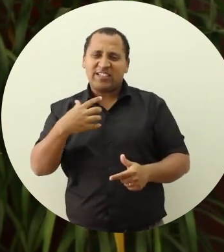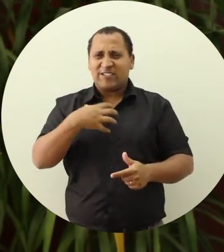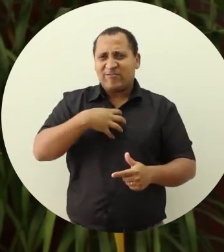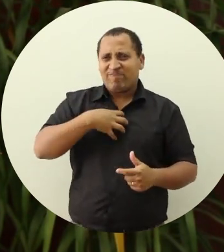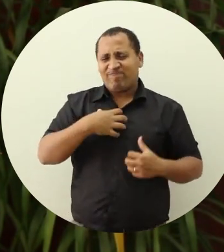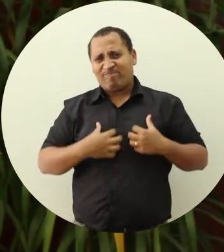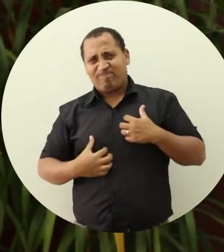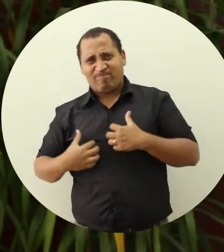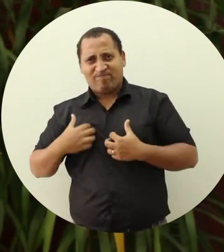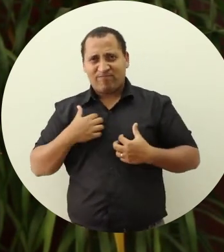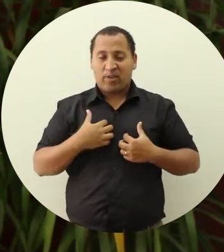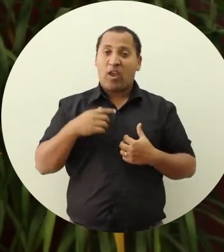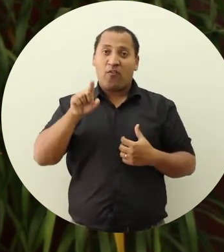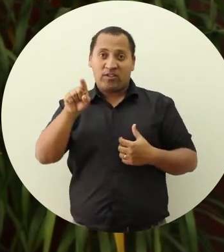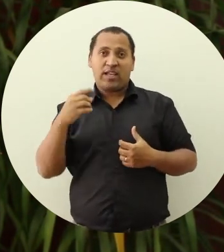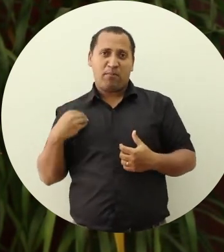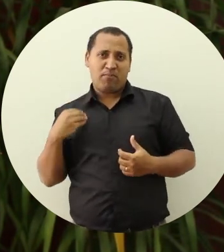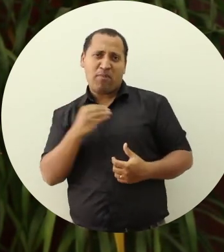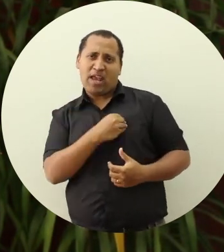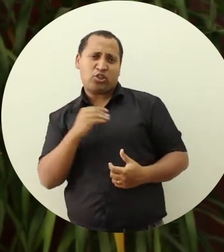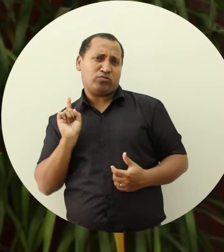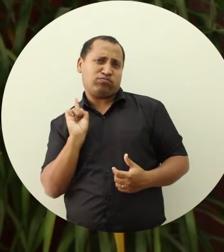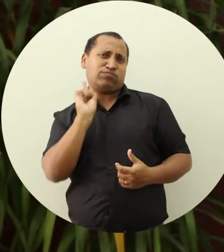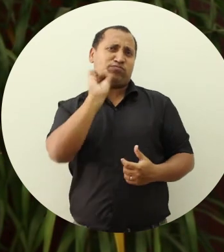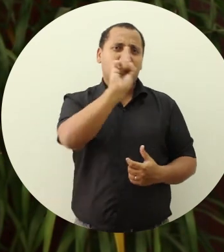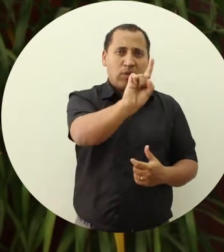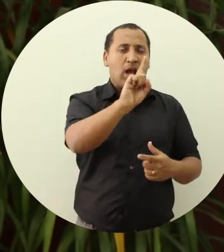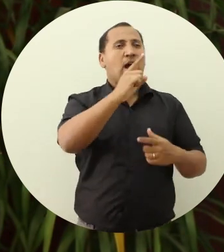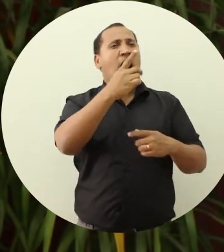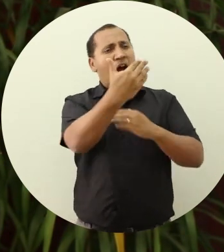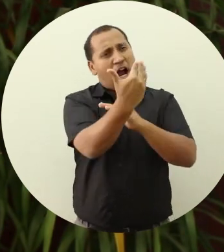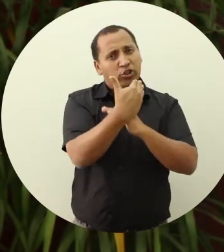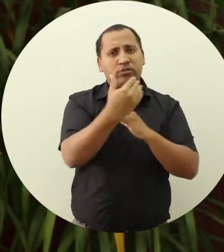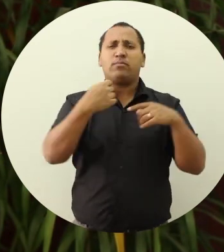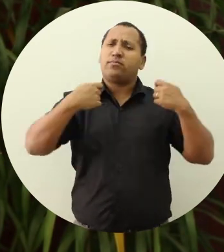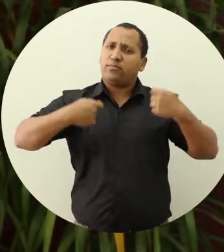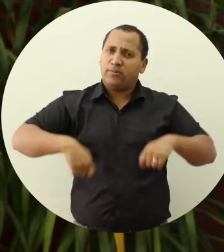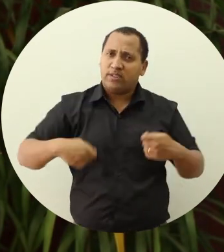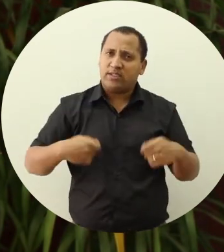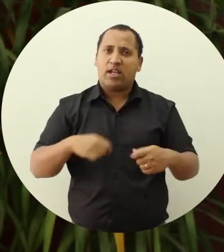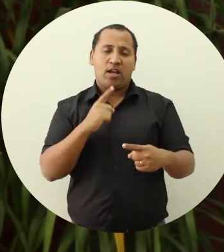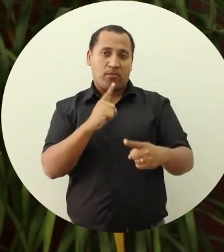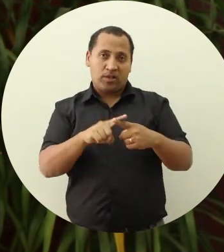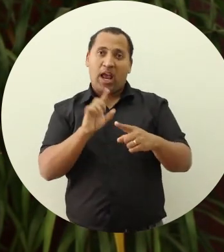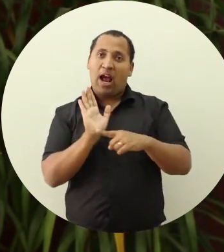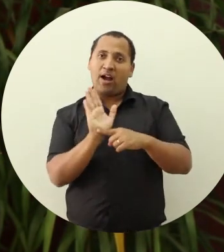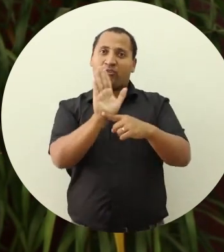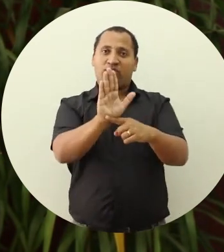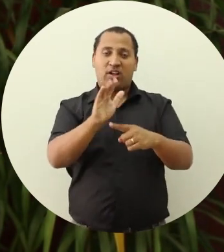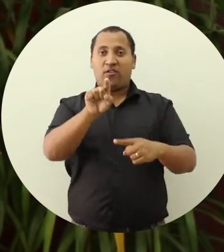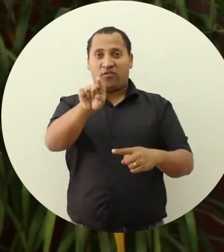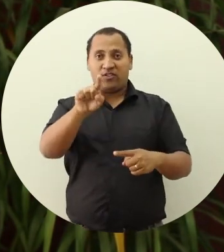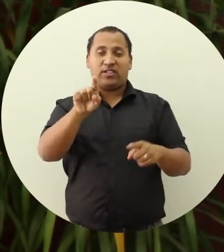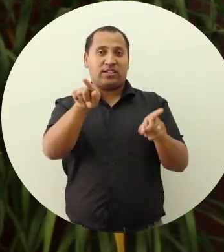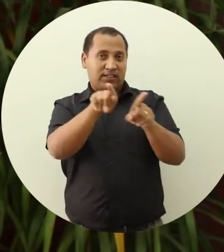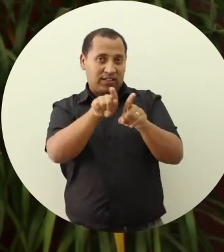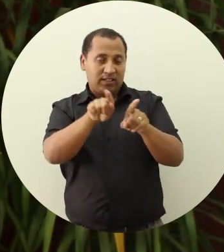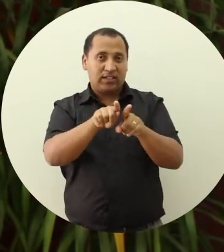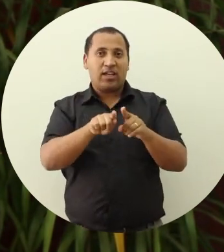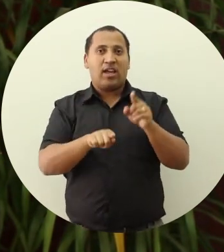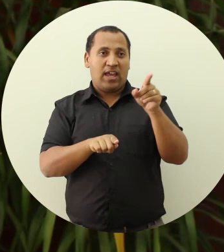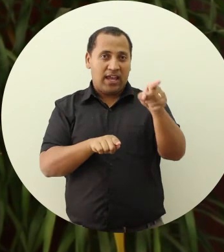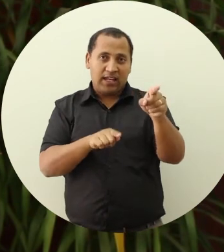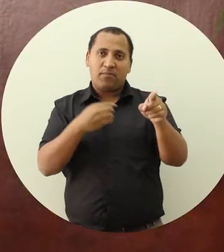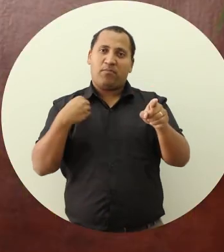fator emocional relacionado, sempre procurar um médico, né? Seja ele clínico, seja ele especialista, para poder ter um acompanhamento, sempre também